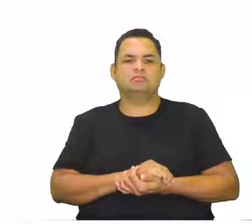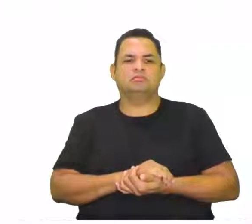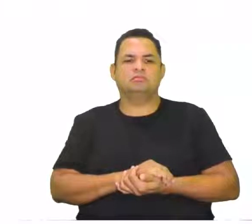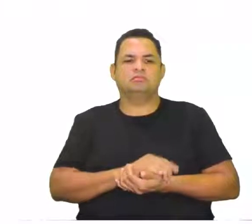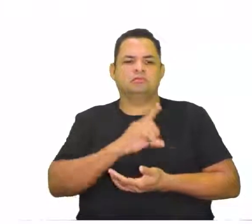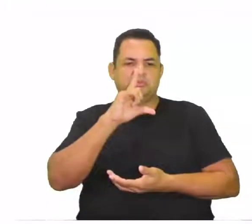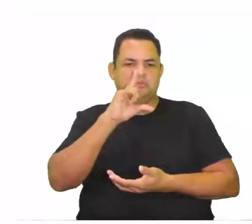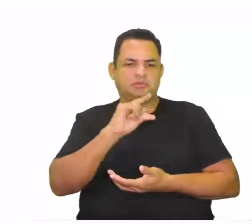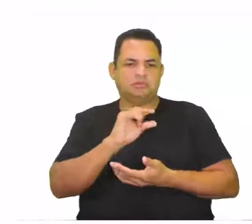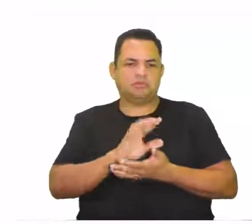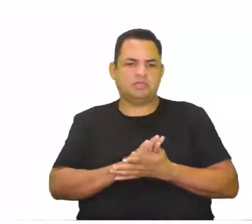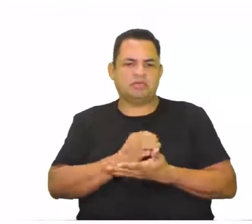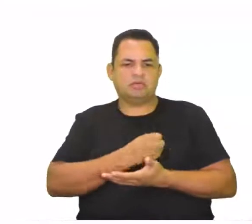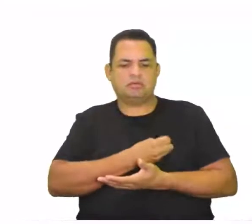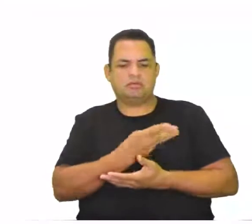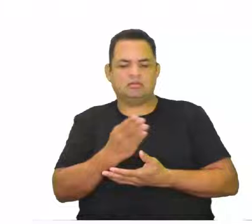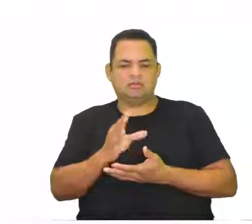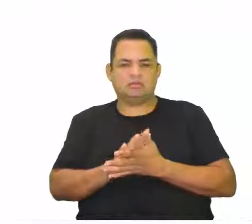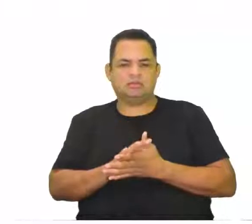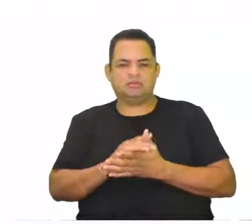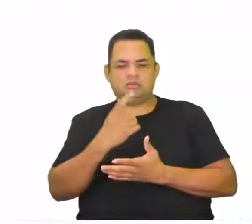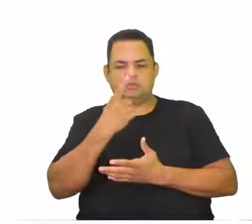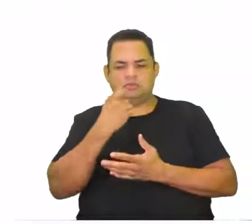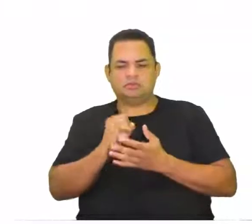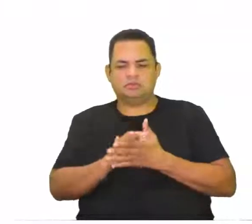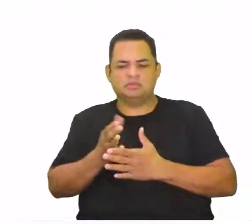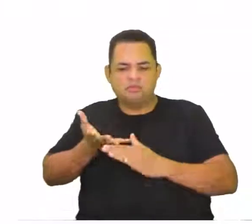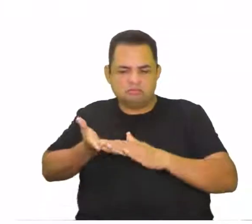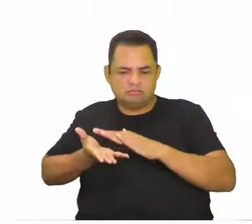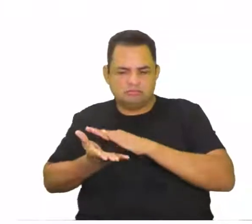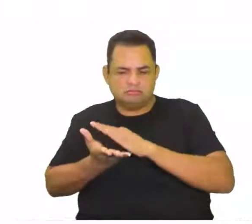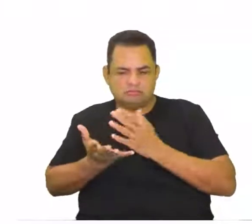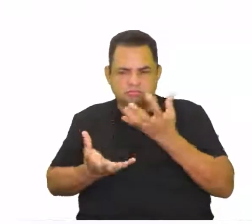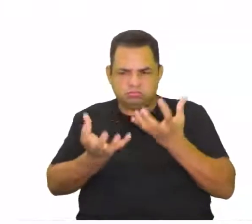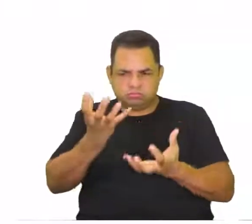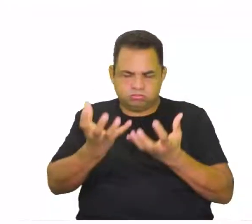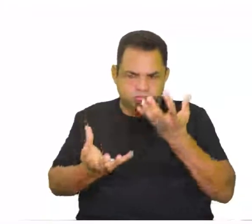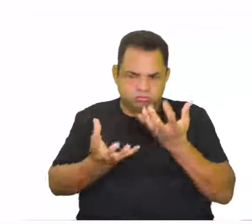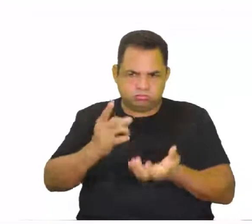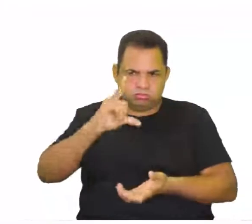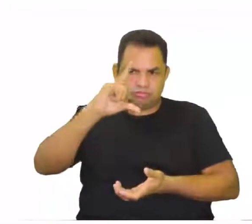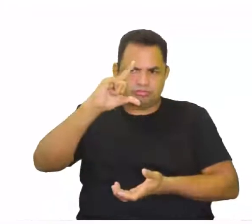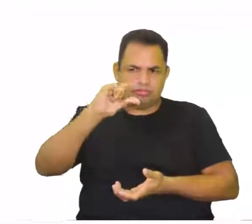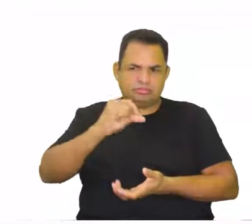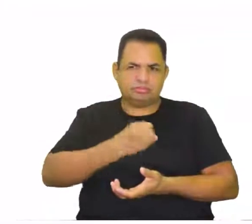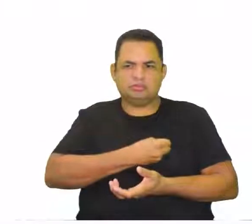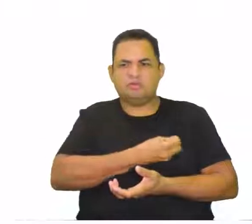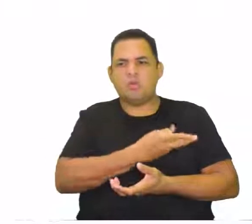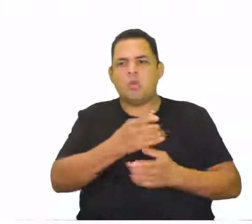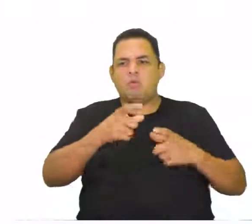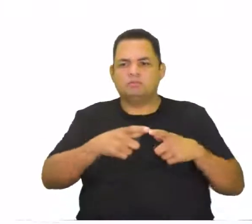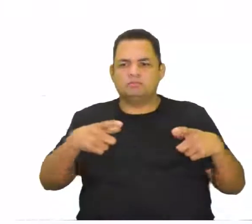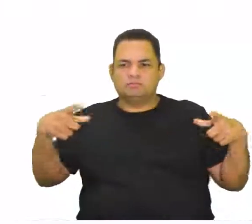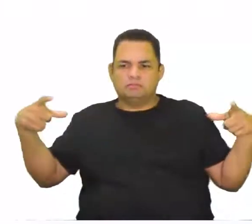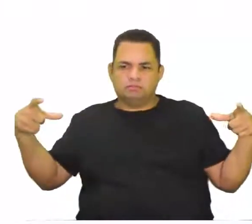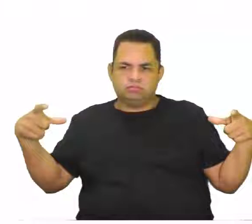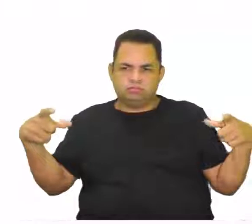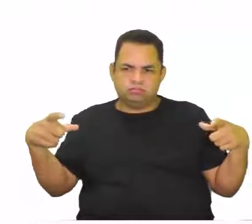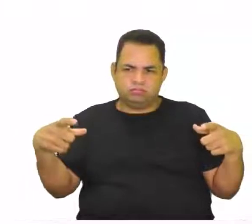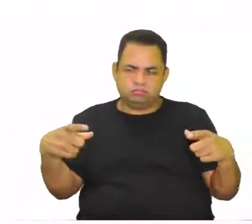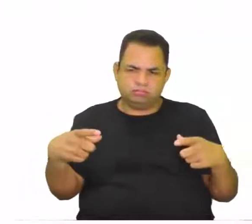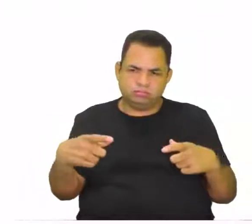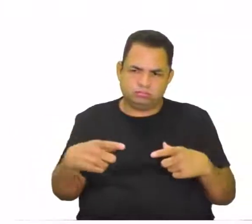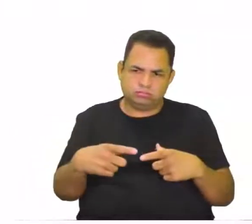de lixo. Sim. Quando a gente incinera o lixo, a gente consegue reduzir um grande volume de lixo em